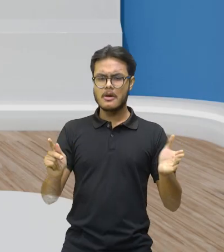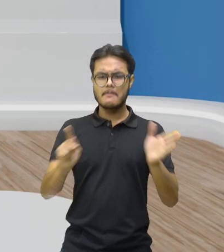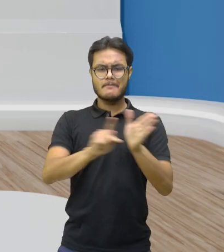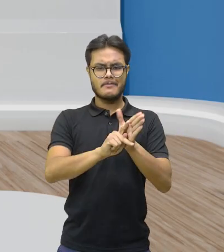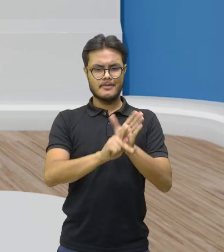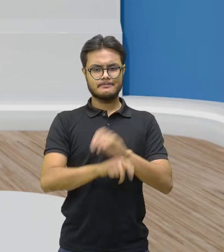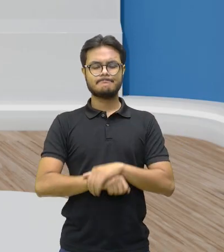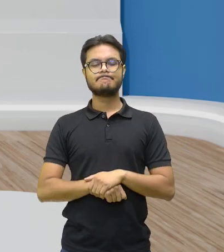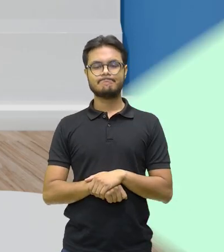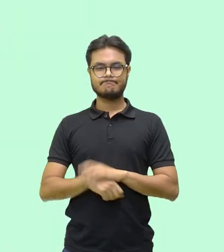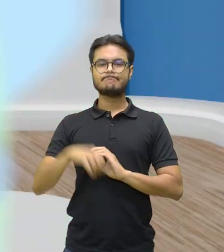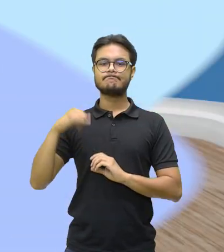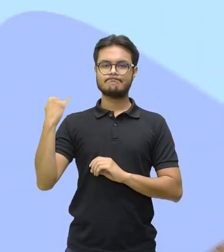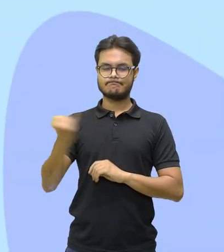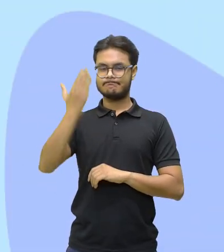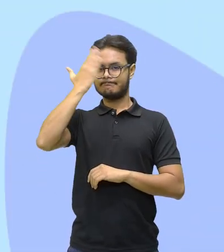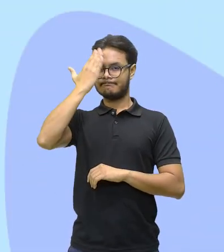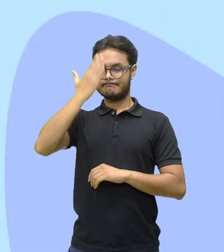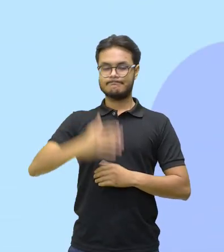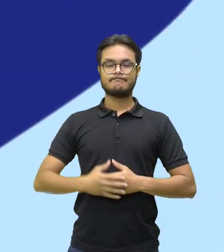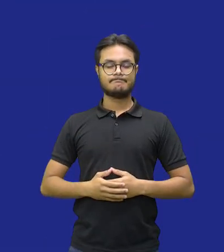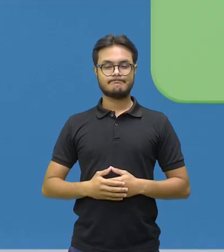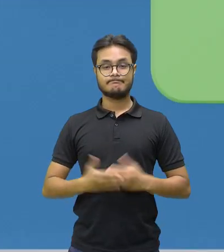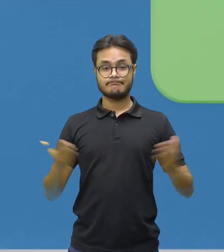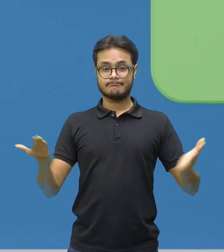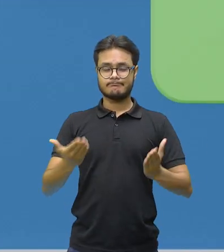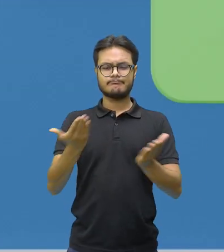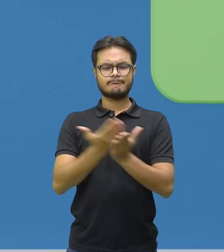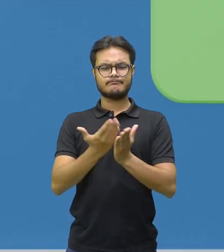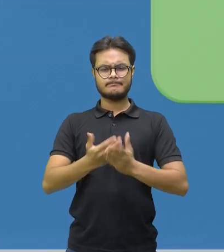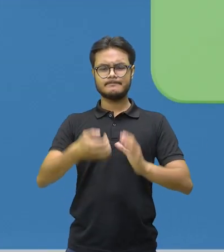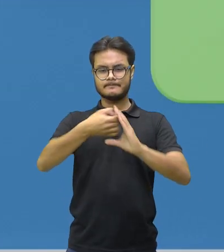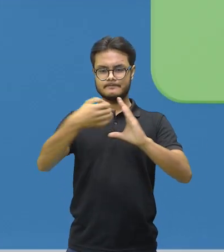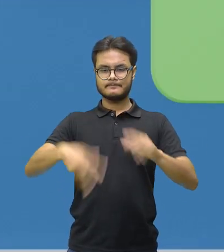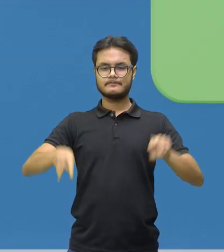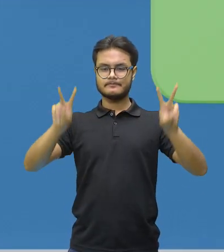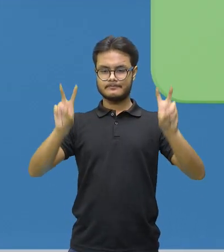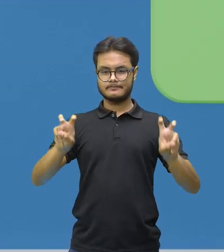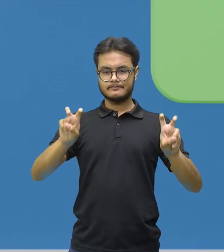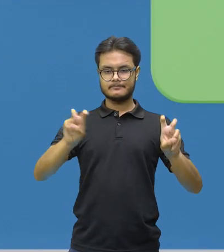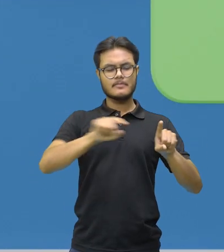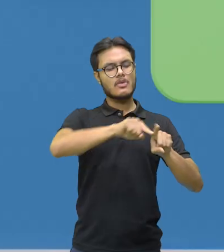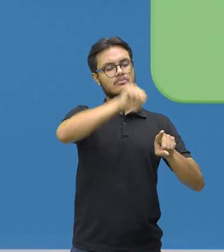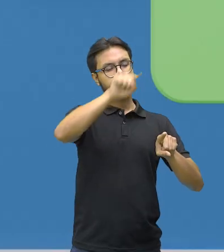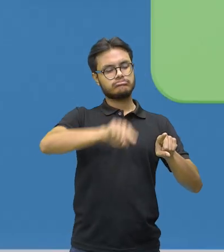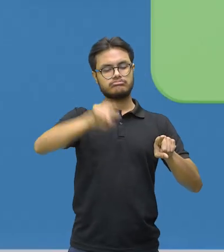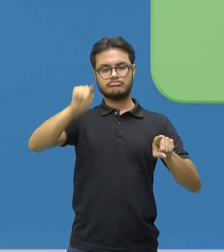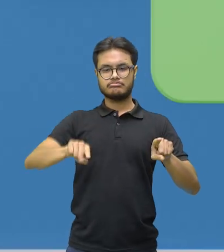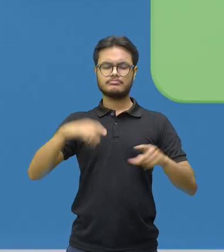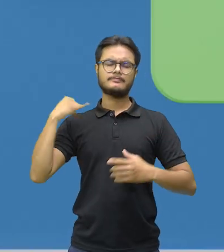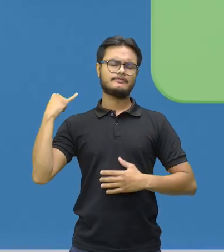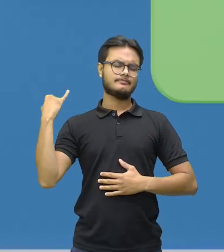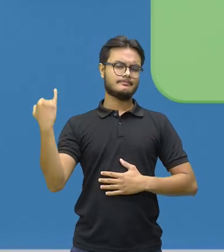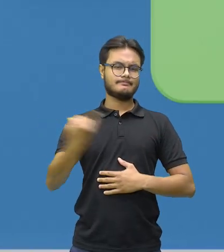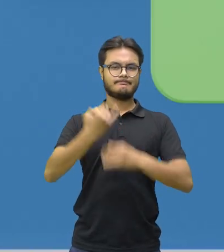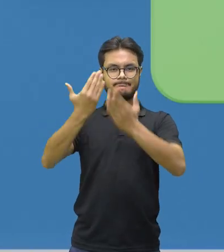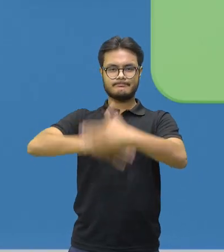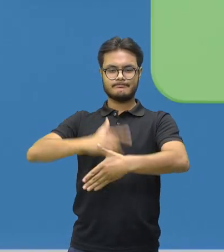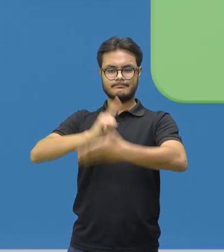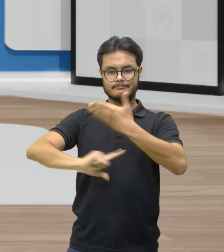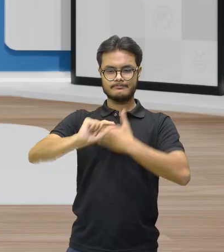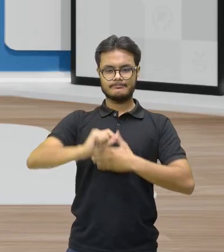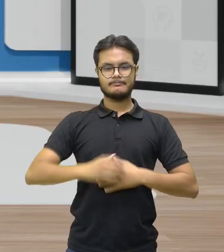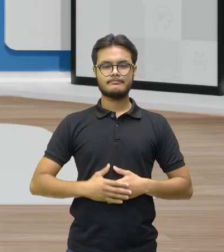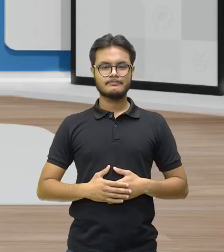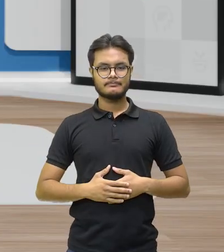propagação. Isso é uma das coisas importantes que você vai ter. Nessa aula de hoje, nós vimos essa parte ondulatória e esse assunto é fundamental para o vestibular da